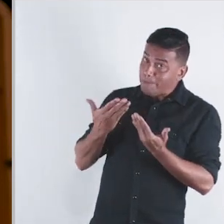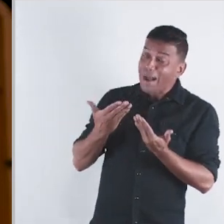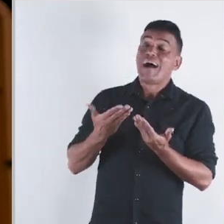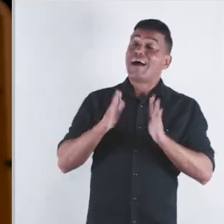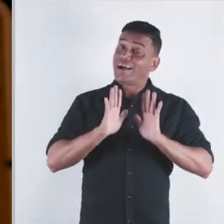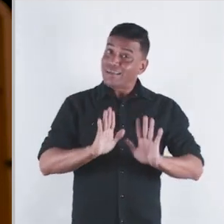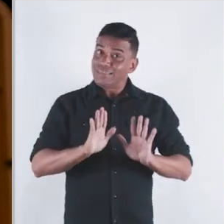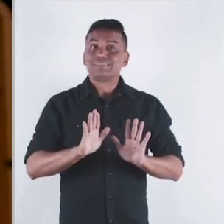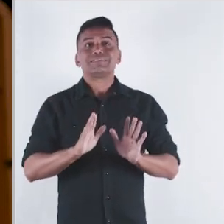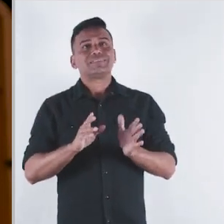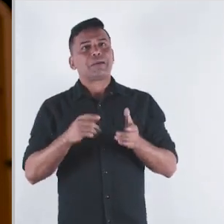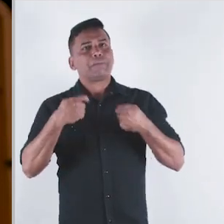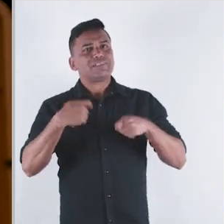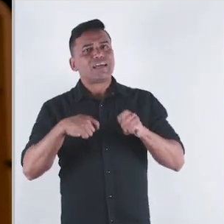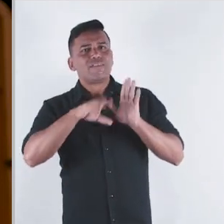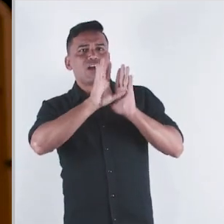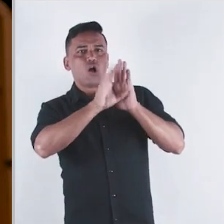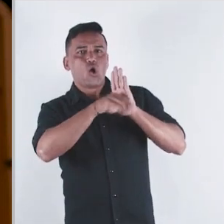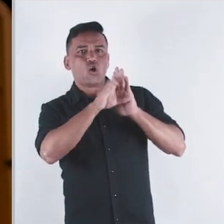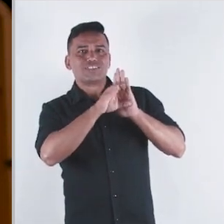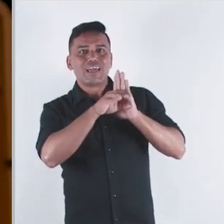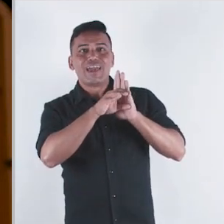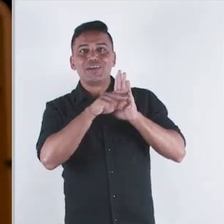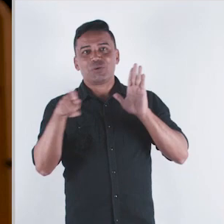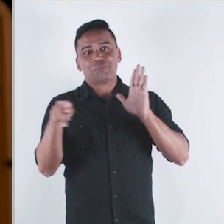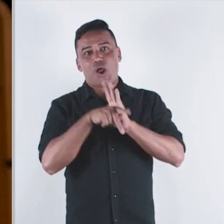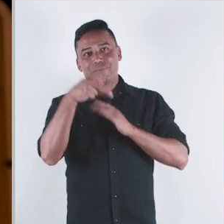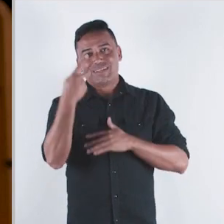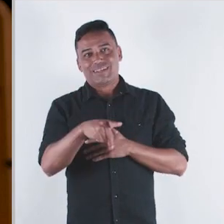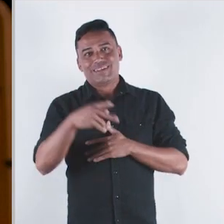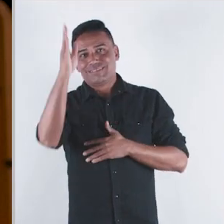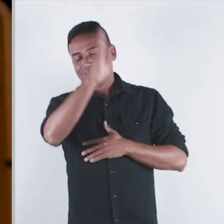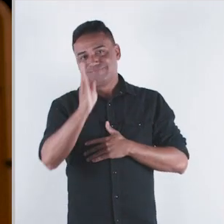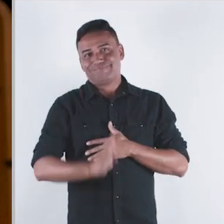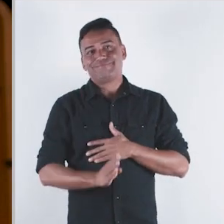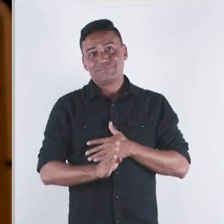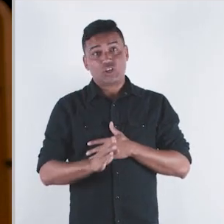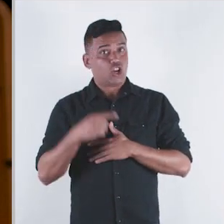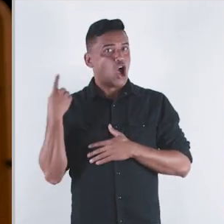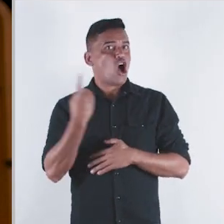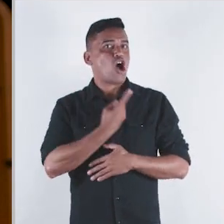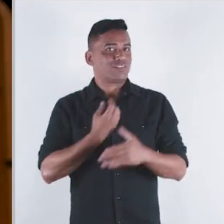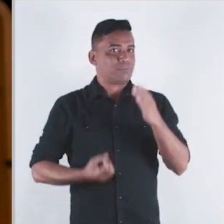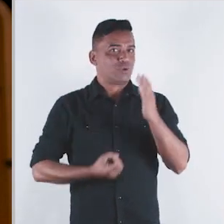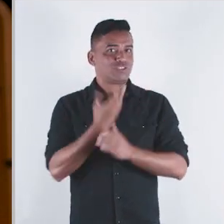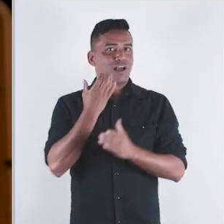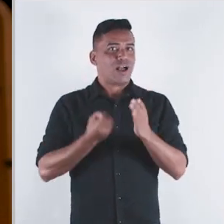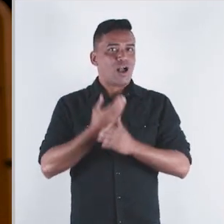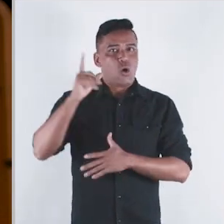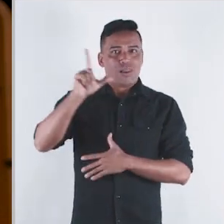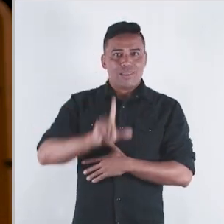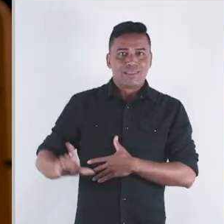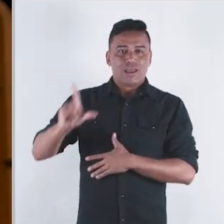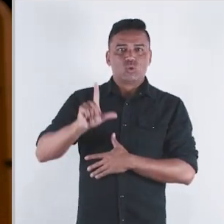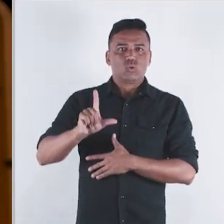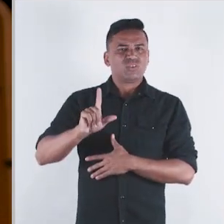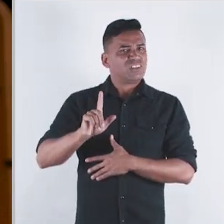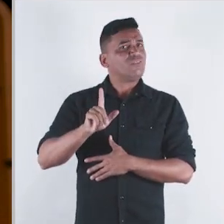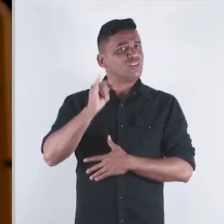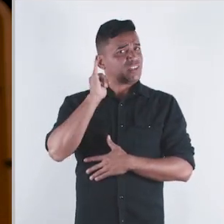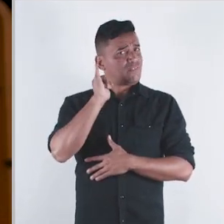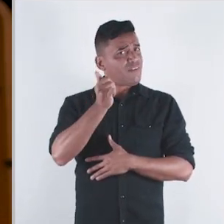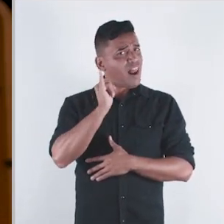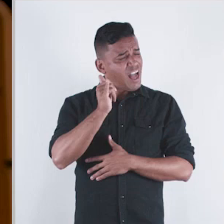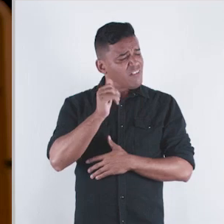um conceito que desse conta da produção nacional, né, da nossa produção. Você deixava isso bastante